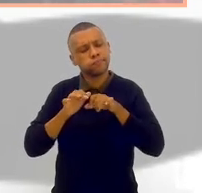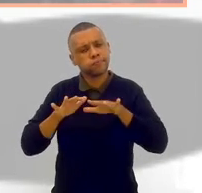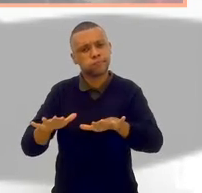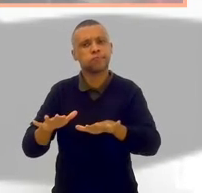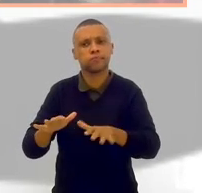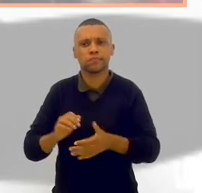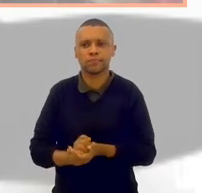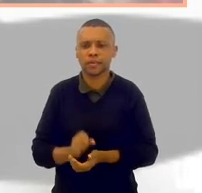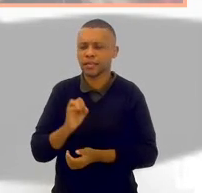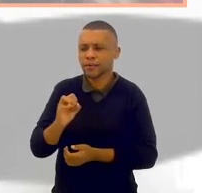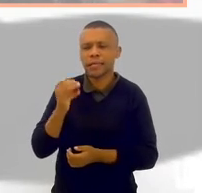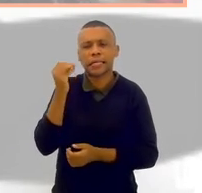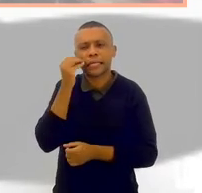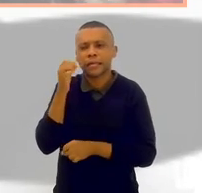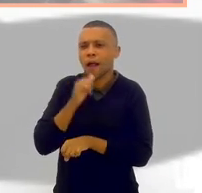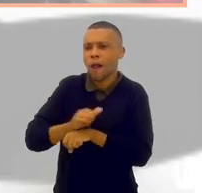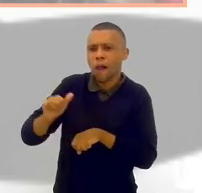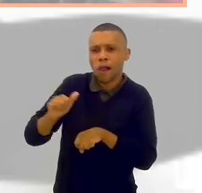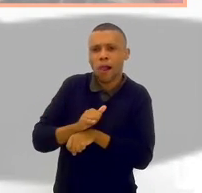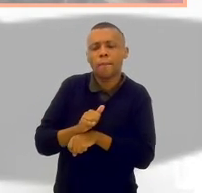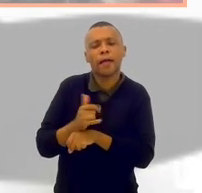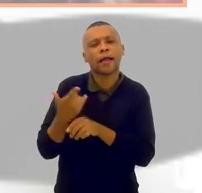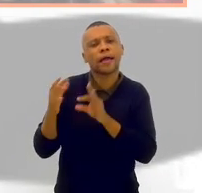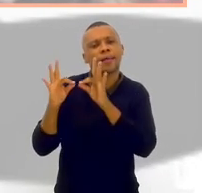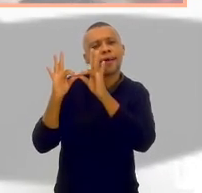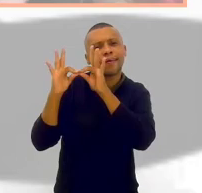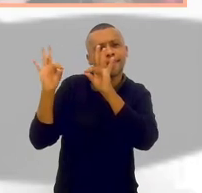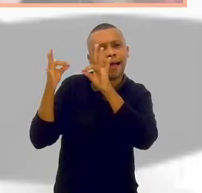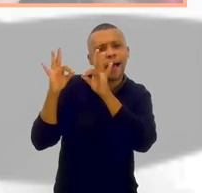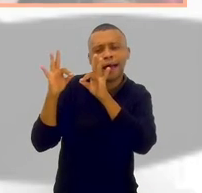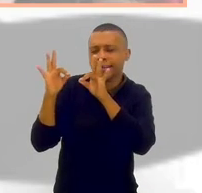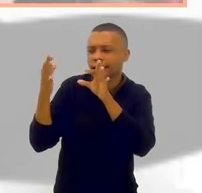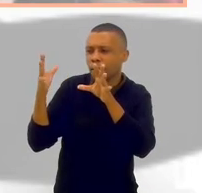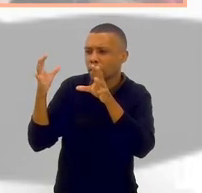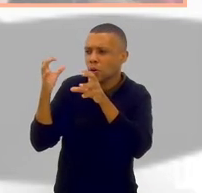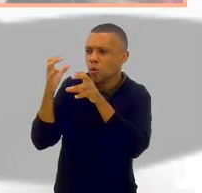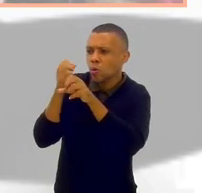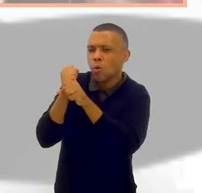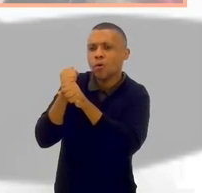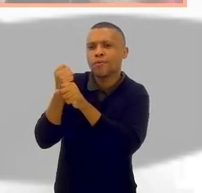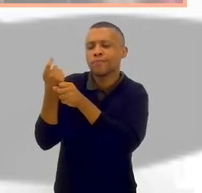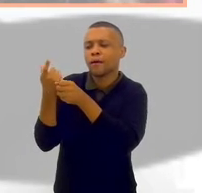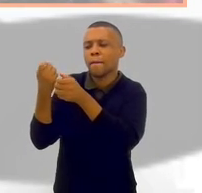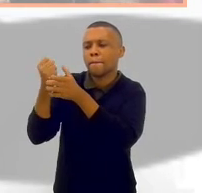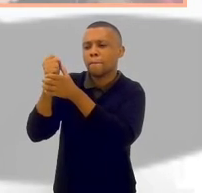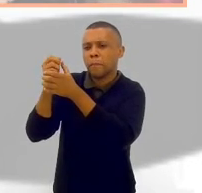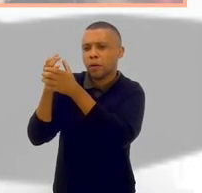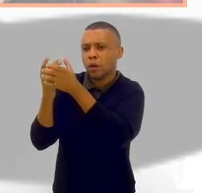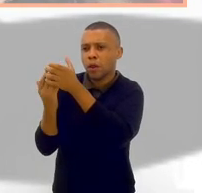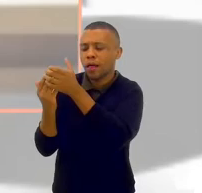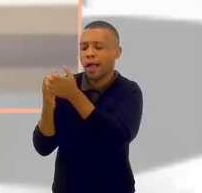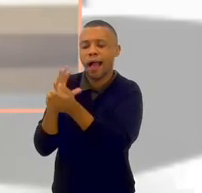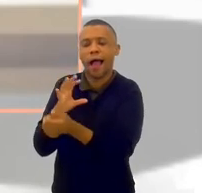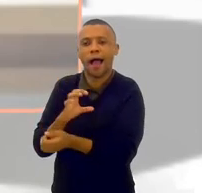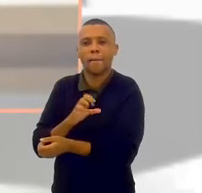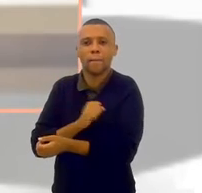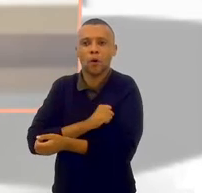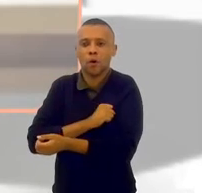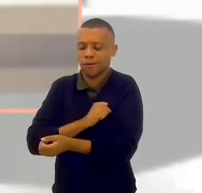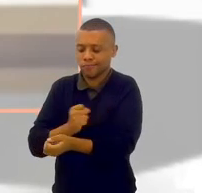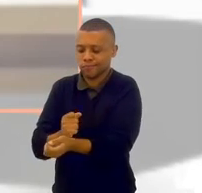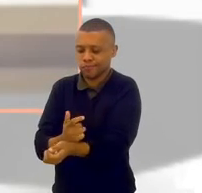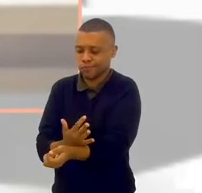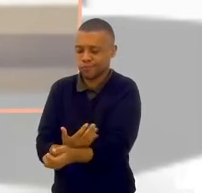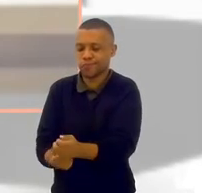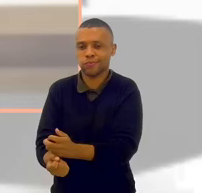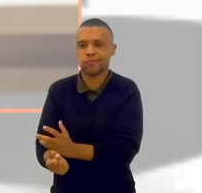Vale for a pena ser espremer o bom. que você diz, eu pego as suas Sim. frases, espremo assim, sai amor assim, ó, escorrendo pelos É. meus braços.